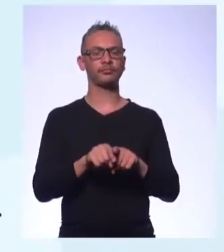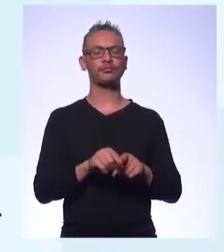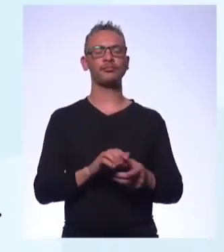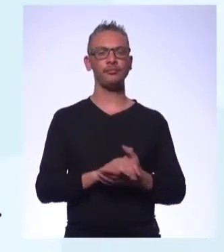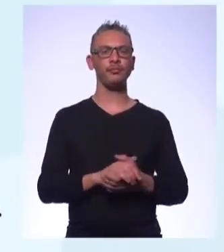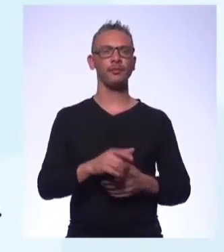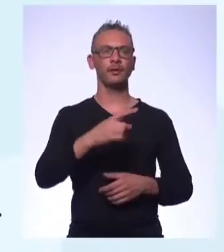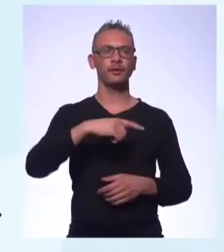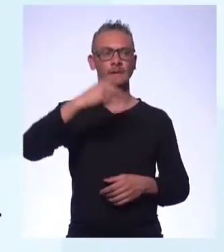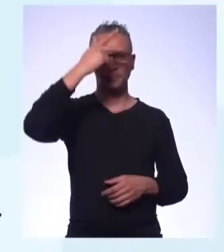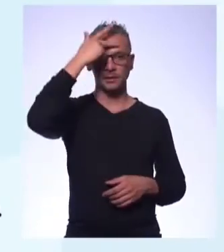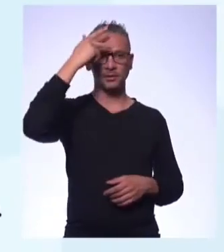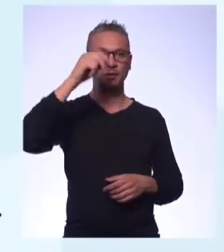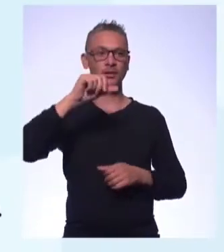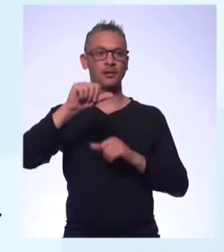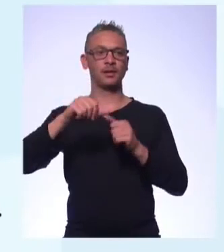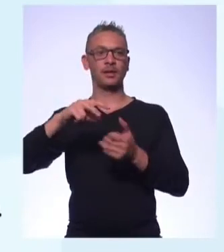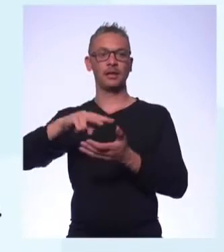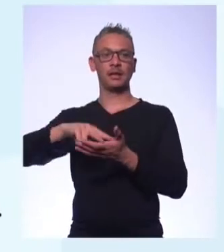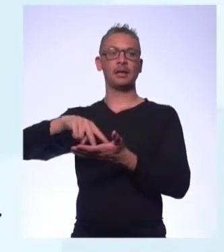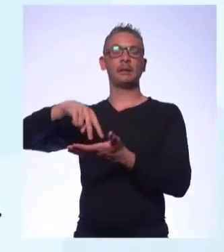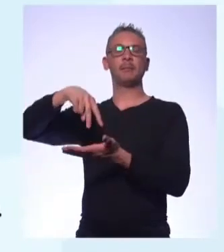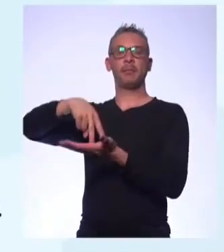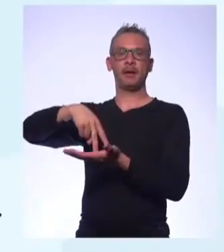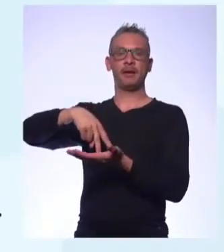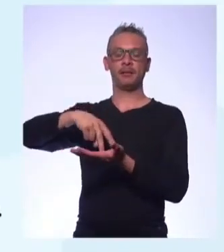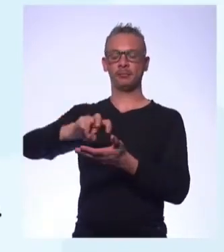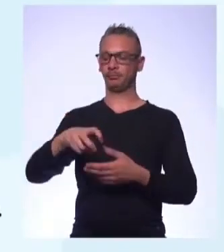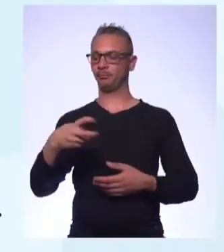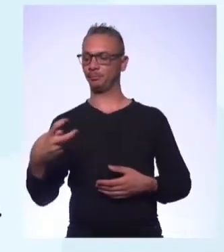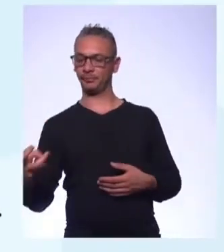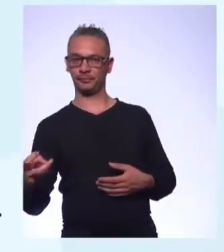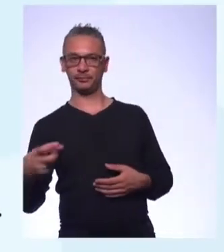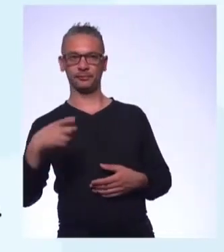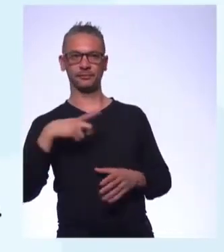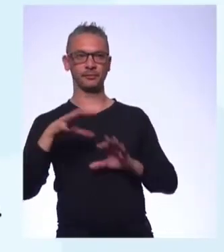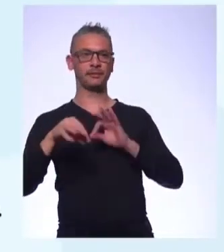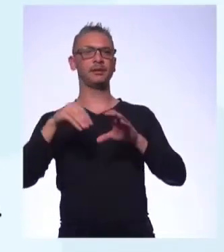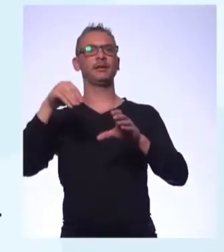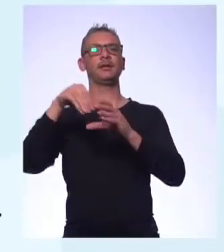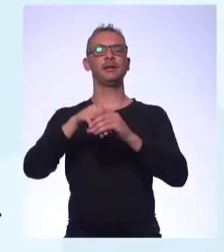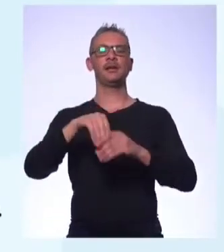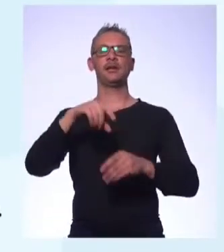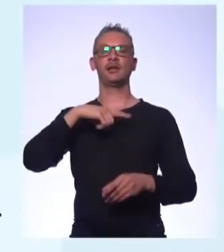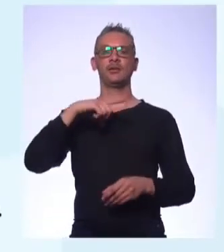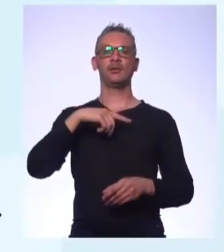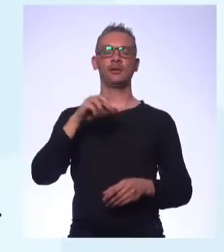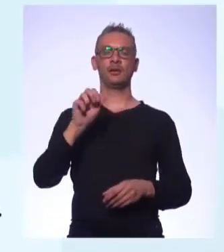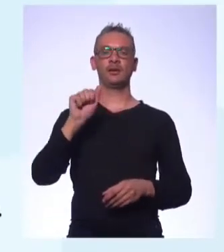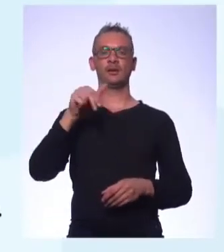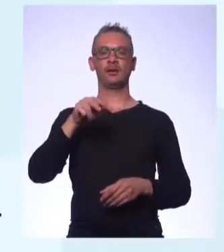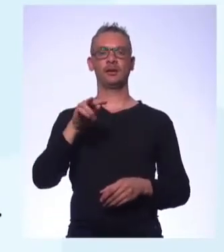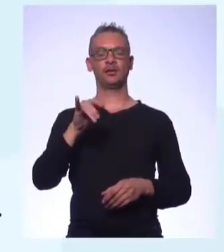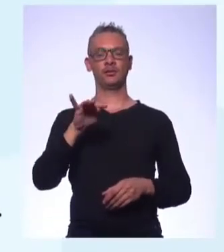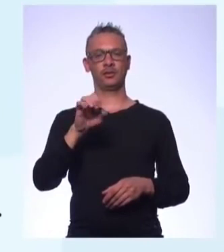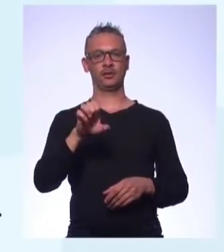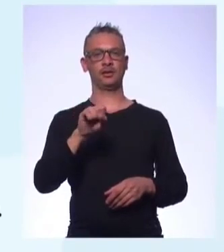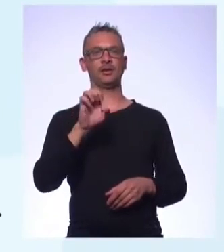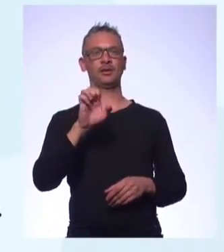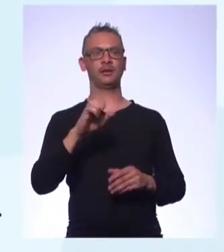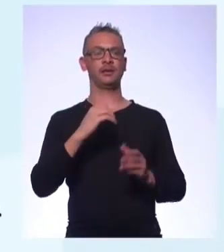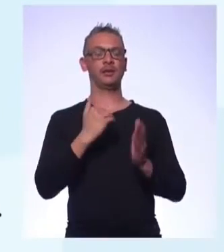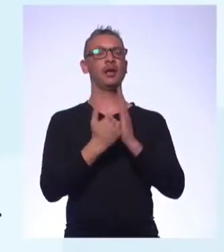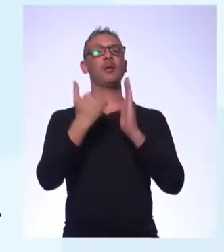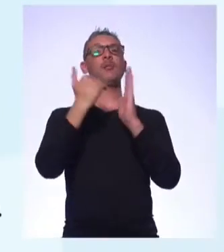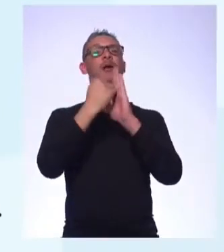frase, tornar-se em pé após queda no chão. Aí tem uma antítese ali. Nossa, né? pior que é verdade, mas ali tem muito mais metáforas